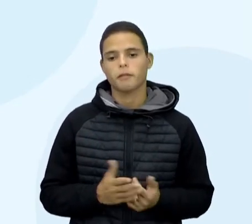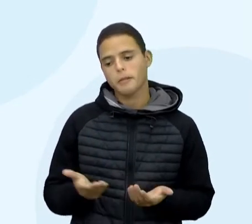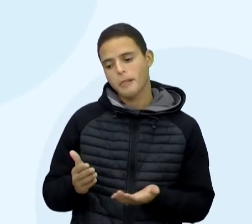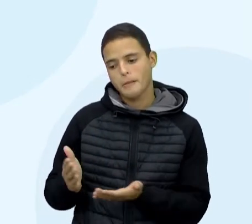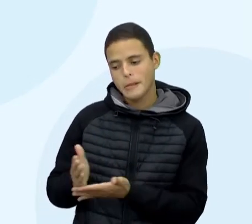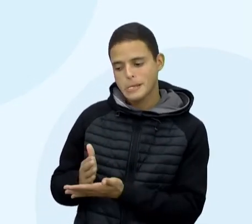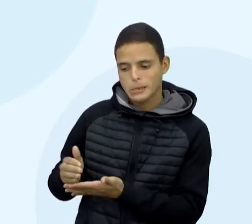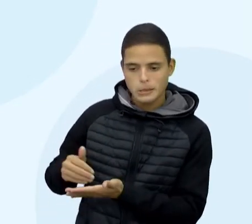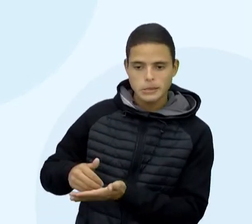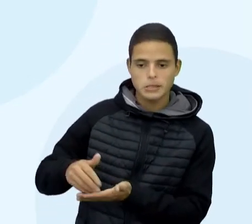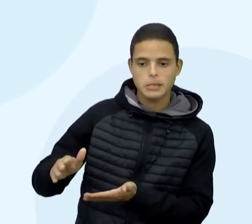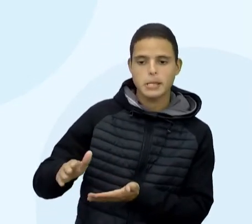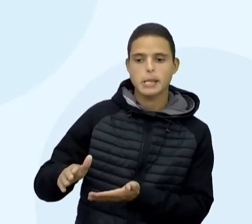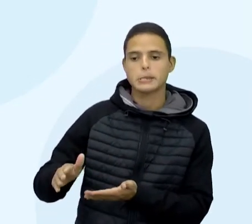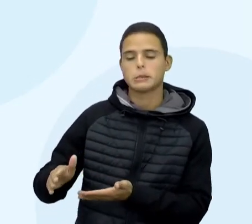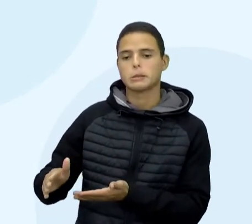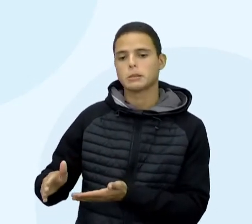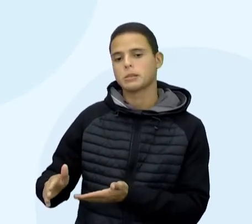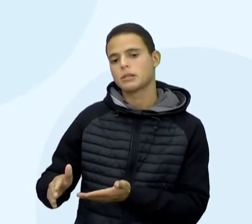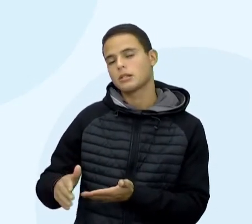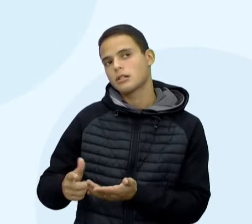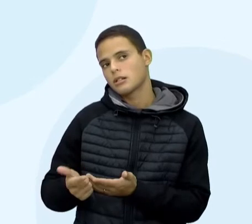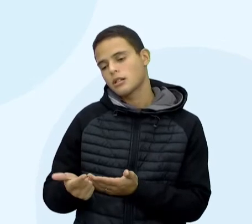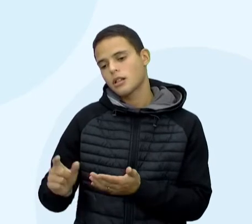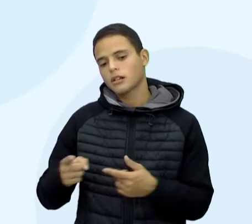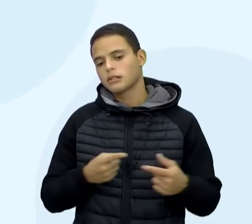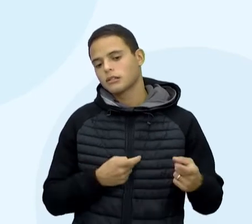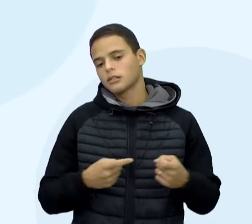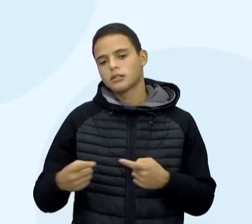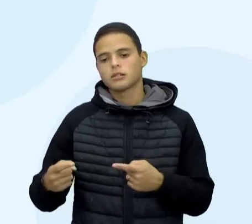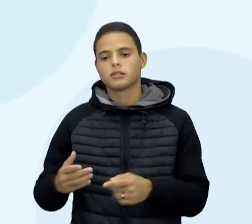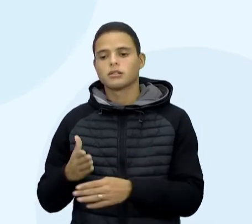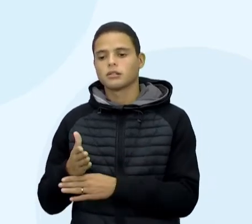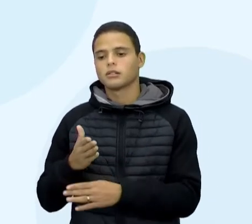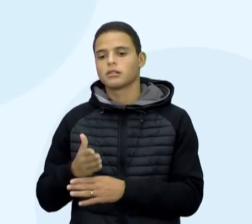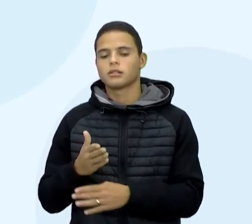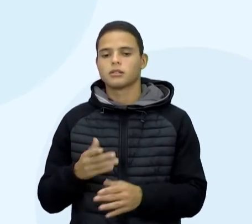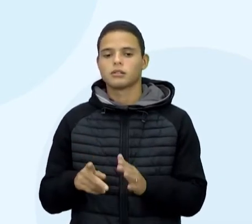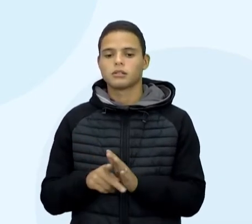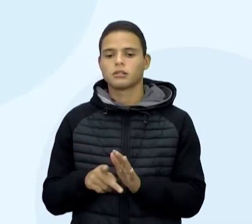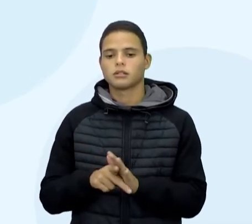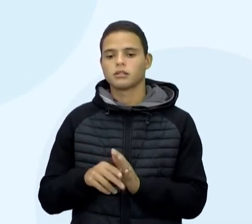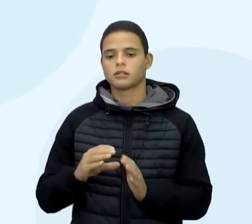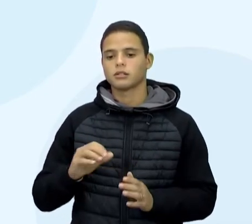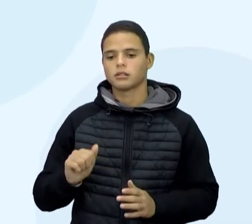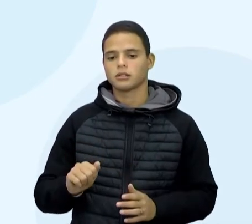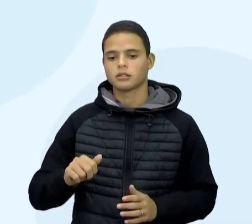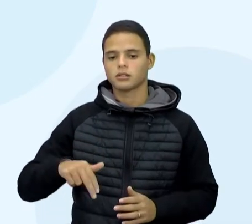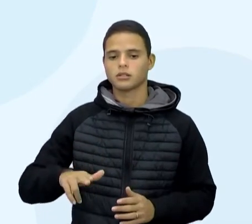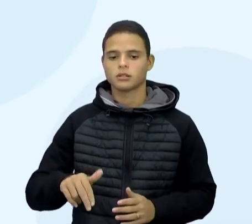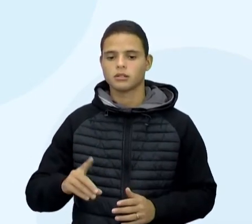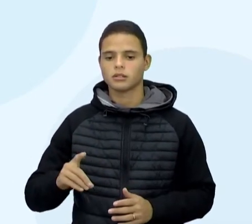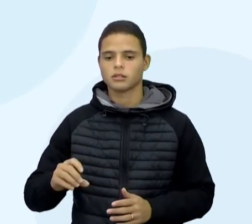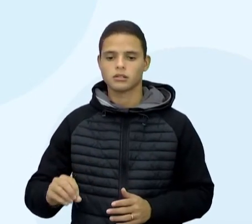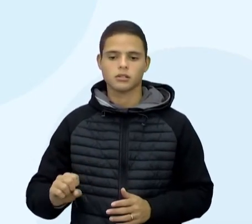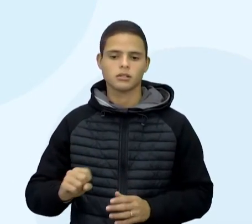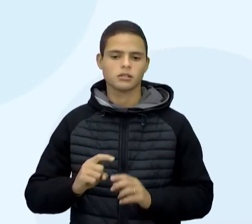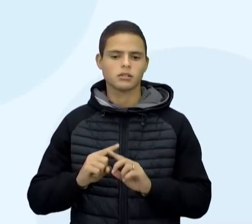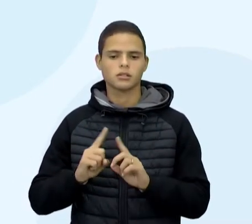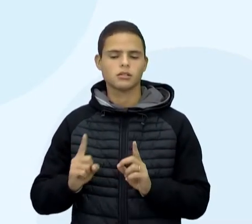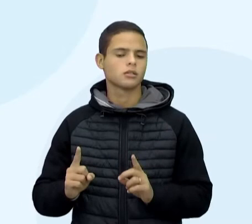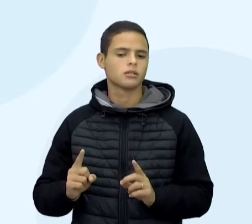foram despejados de um cortiço e por soldados que participaram da Guerra de Canudos. Mas,